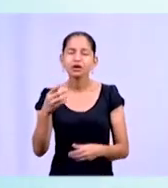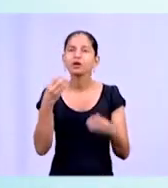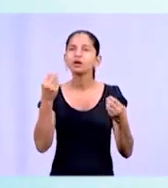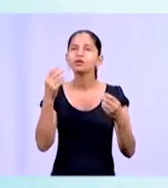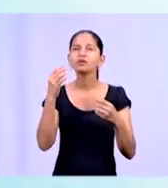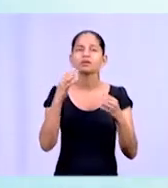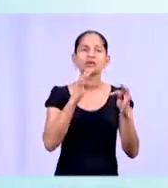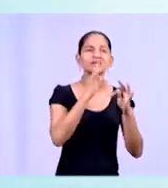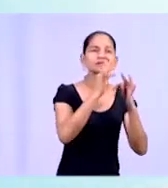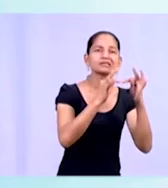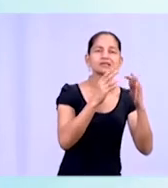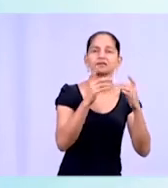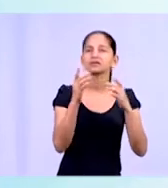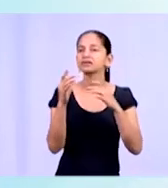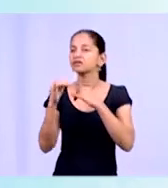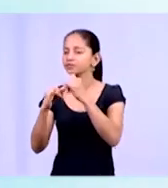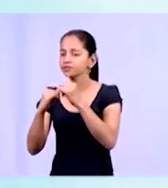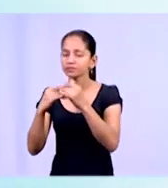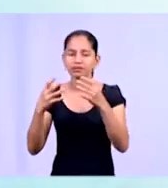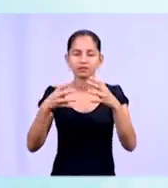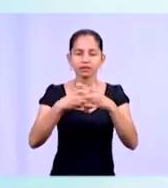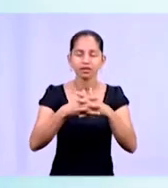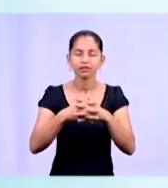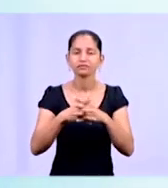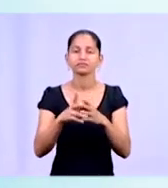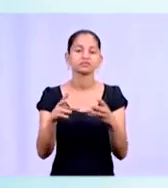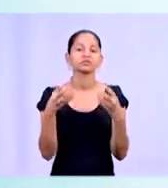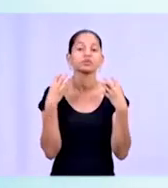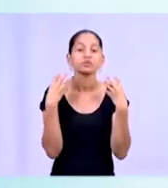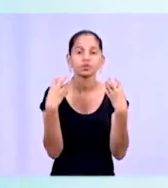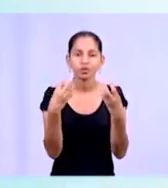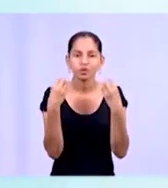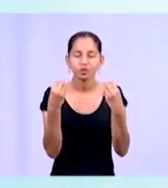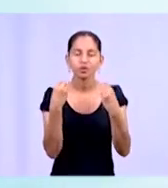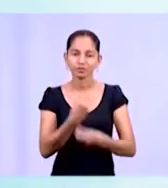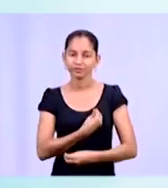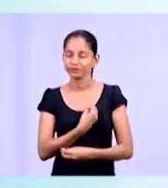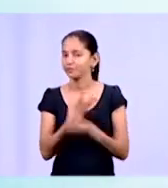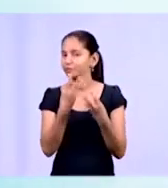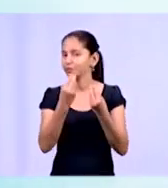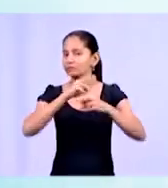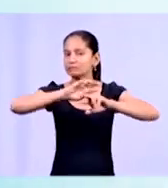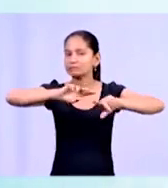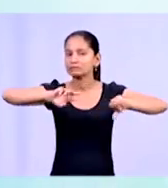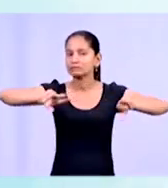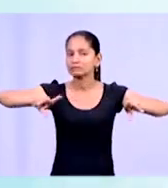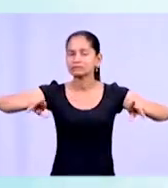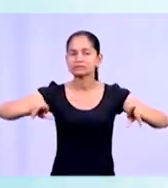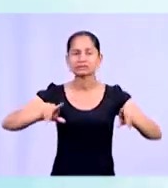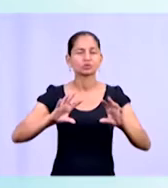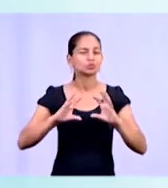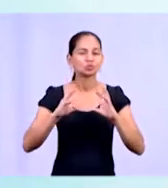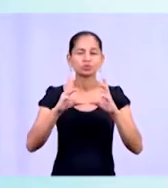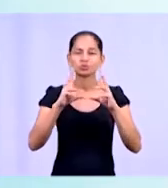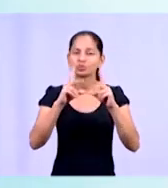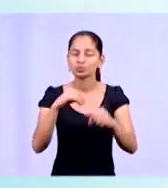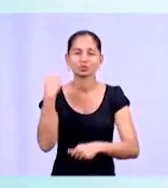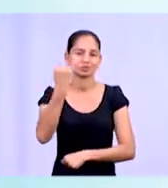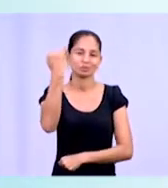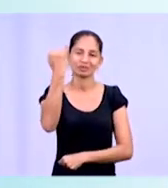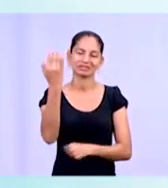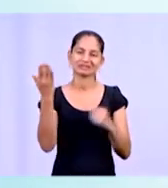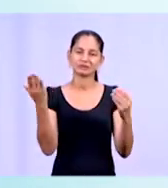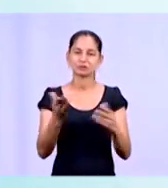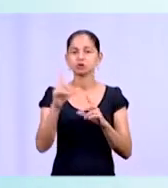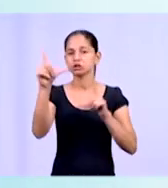imaginar a gente sem os recursos que nós temos hoje, seja internet, seja os smartphones, seja